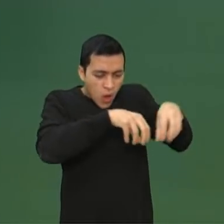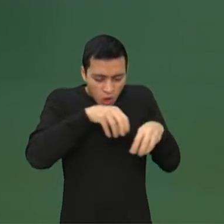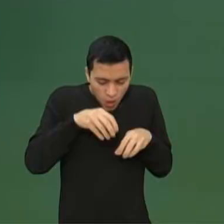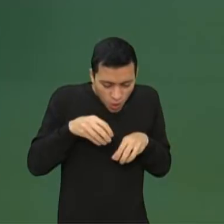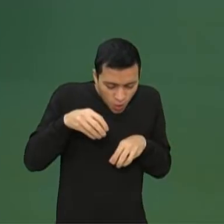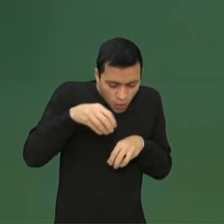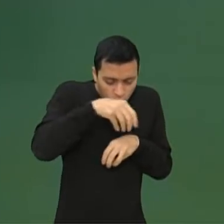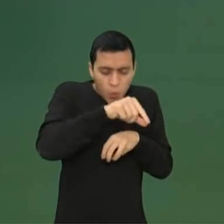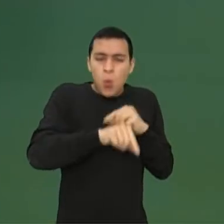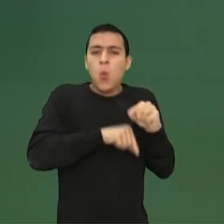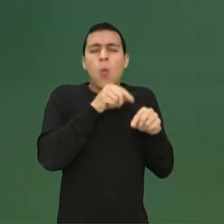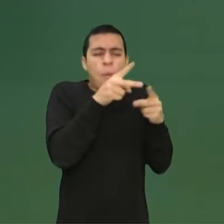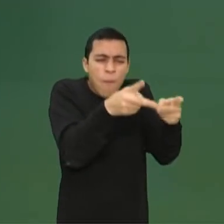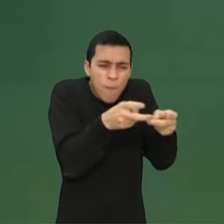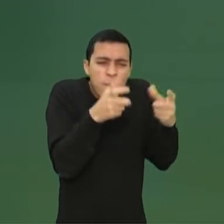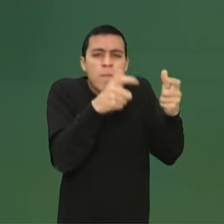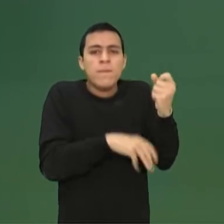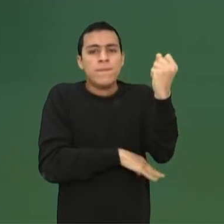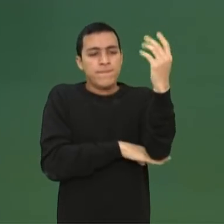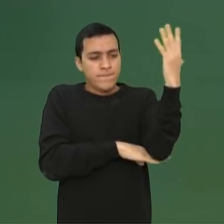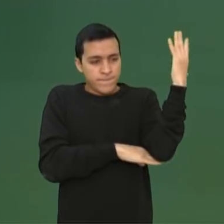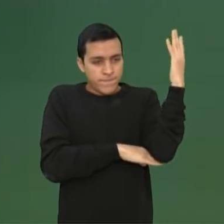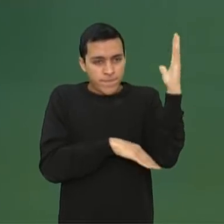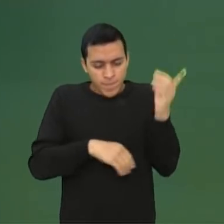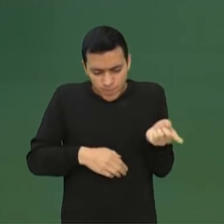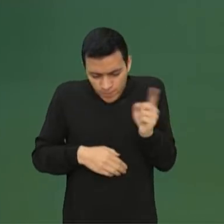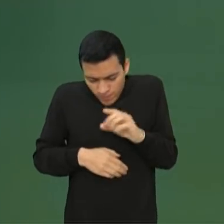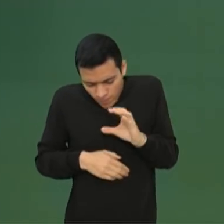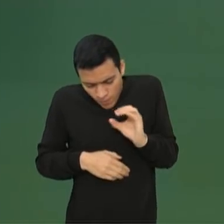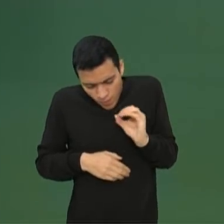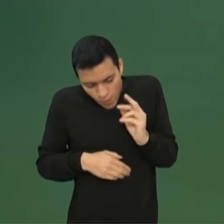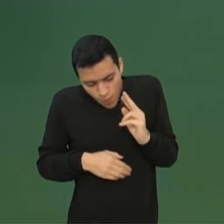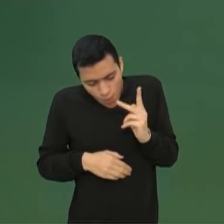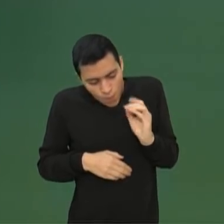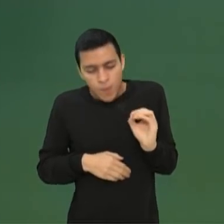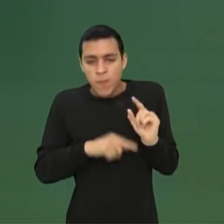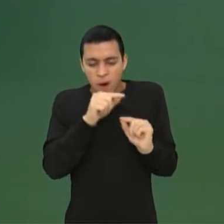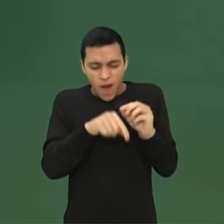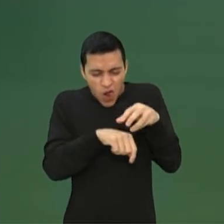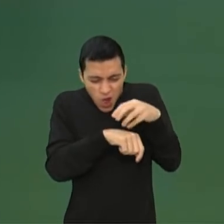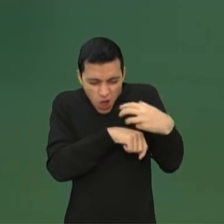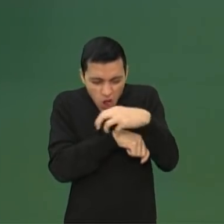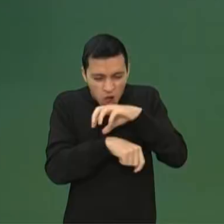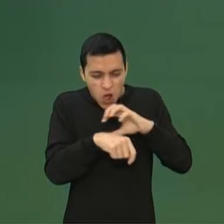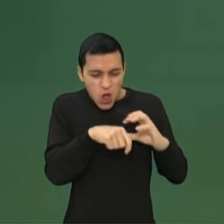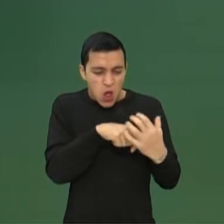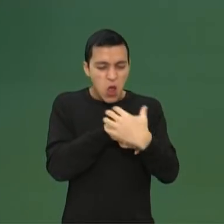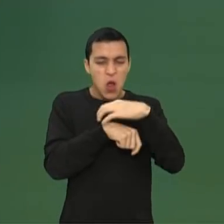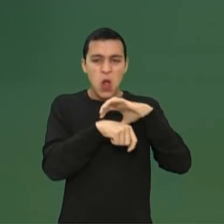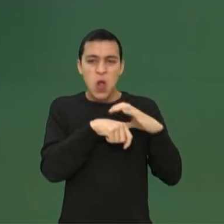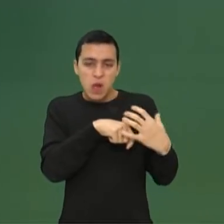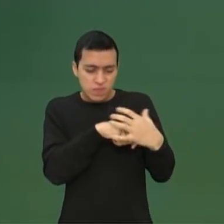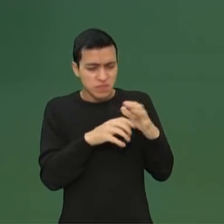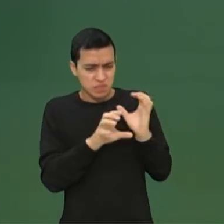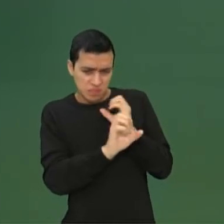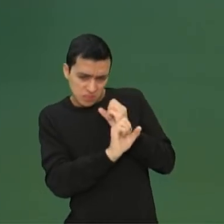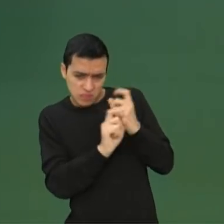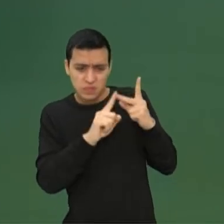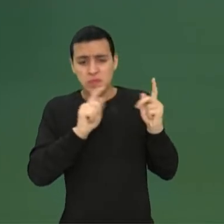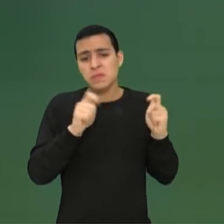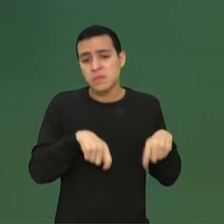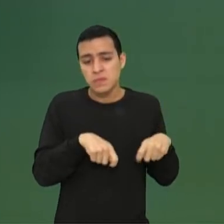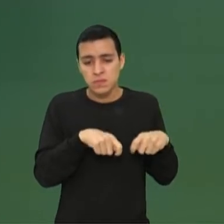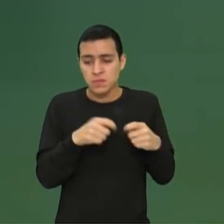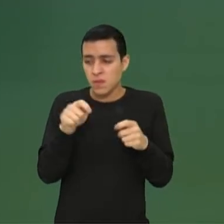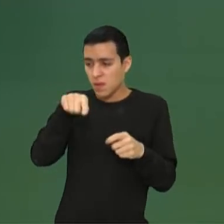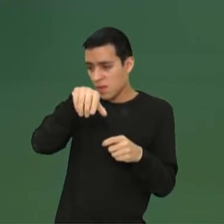natureza. Bom, quem é o corpo? Eu pego essa pepita, que tem um formato irregular, mas eu consigo medir, consigo pôr